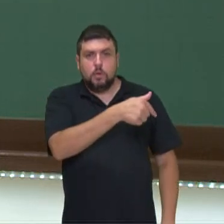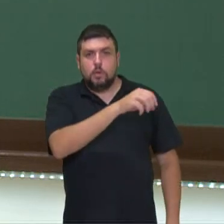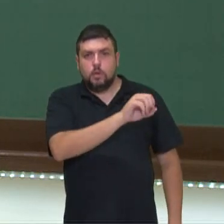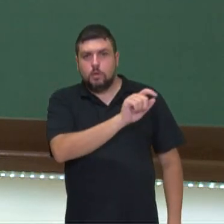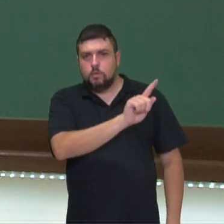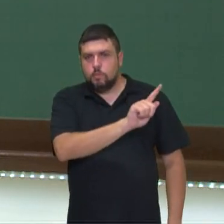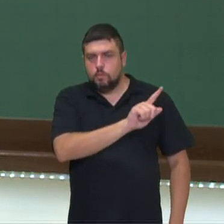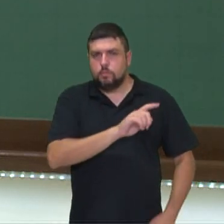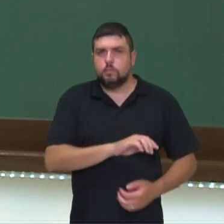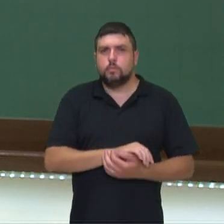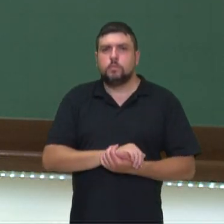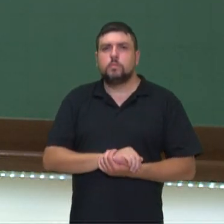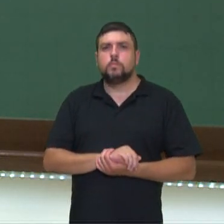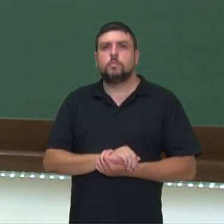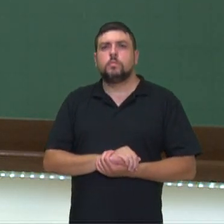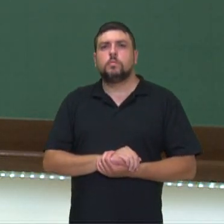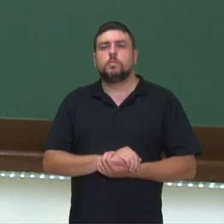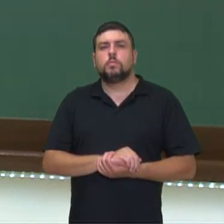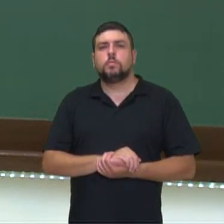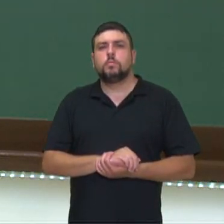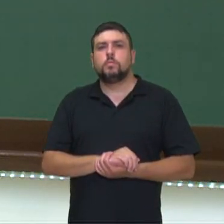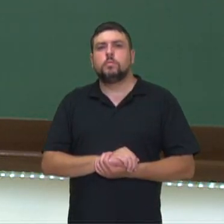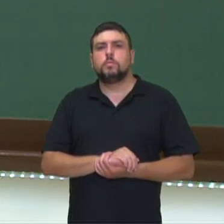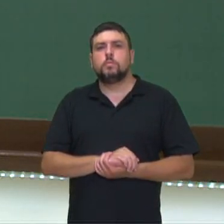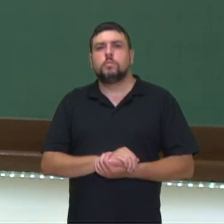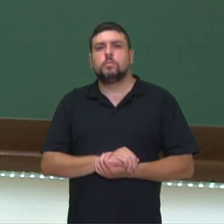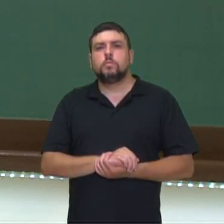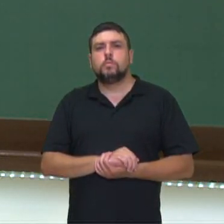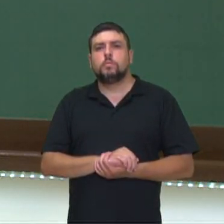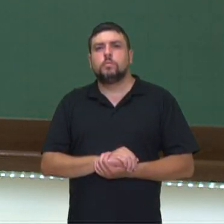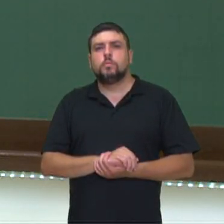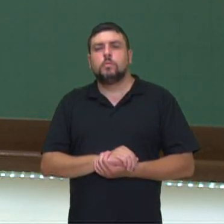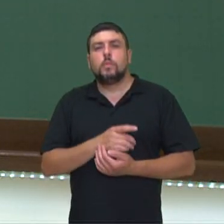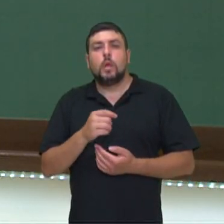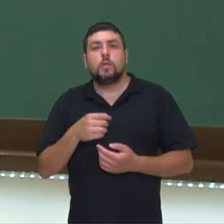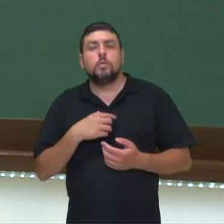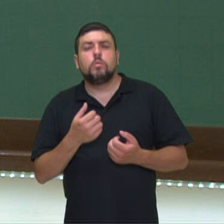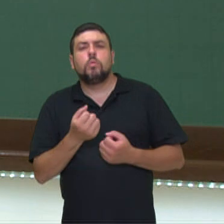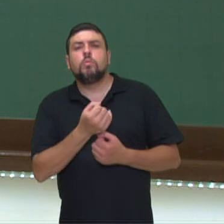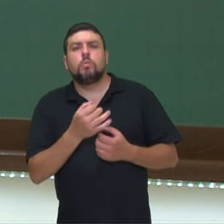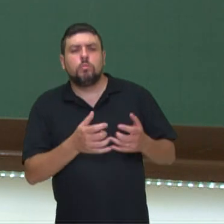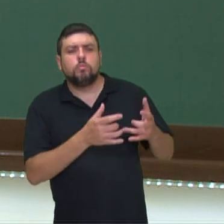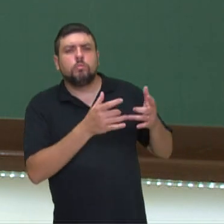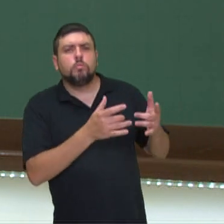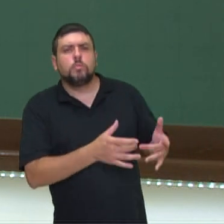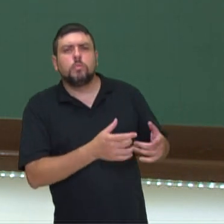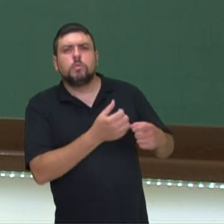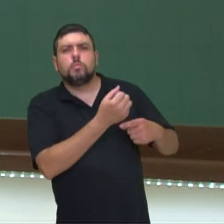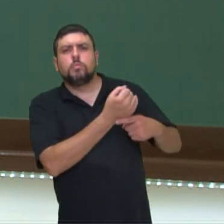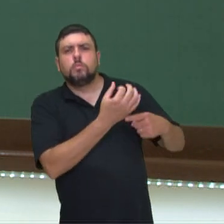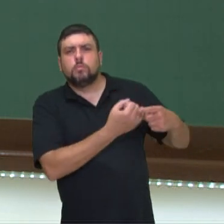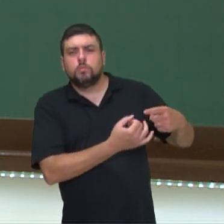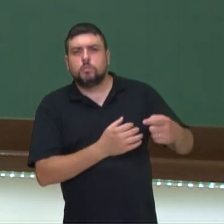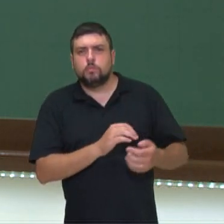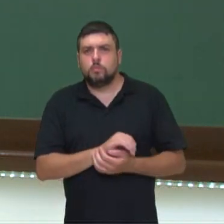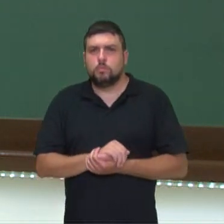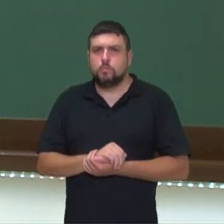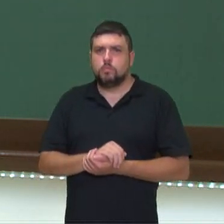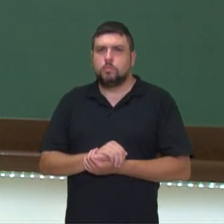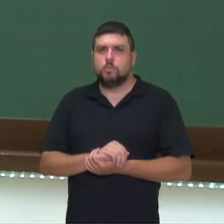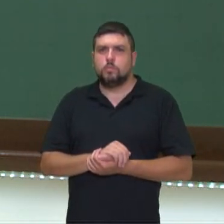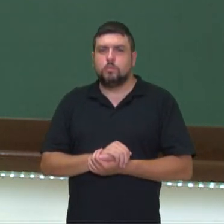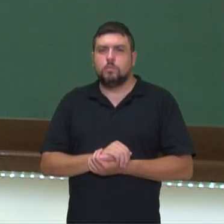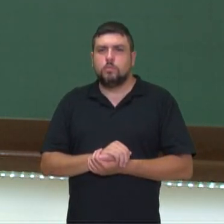foram 70 gramas. Quanto que sobrou de chocolate na fração? Bom, eu tinha uma barra de chocolate, né,